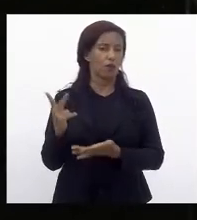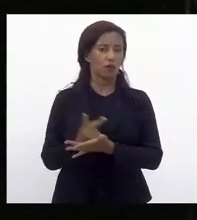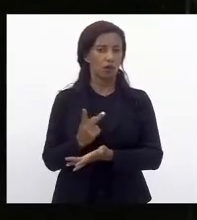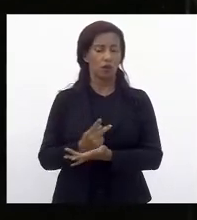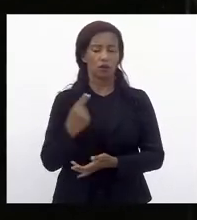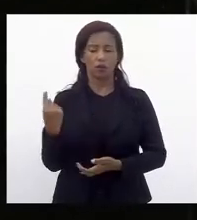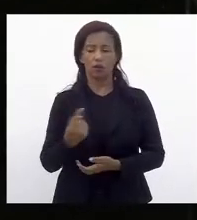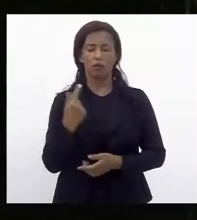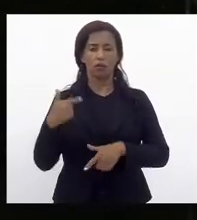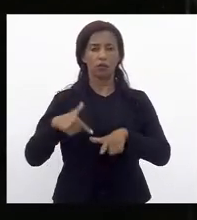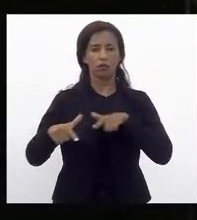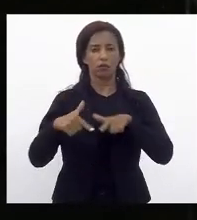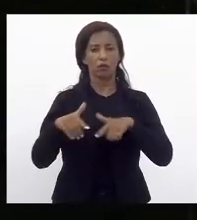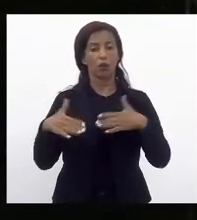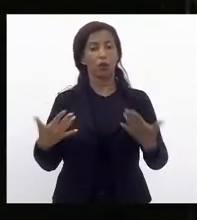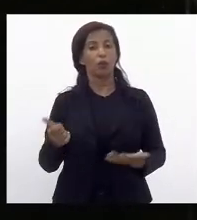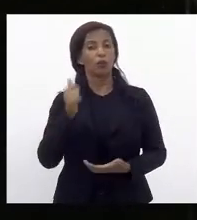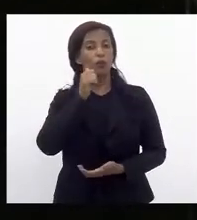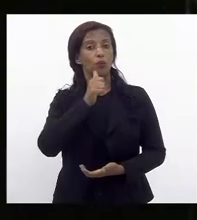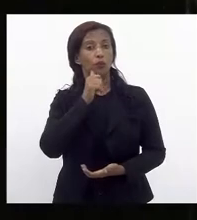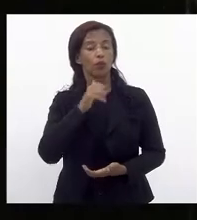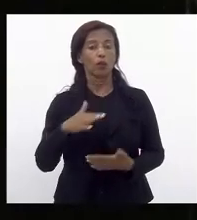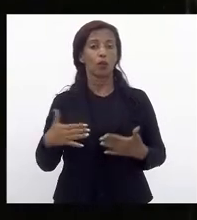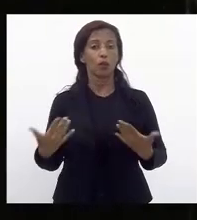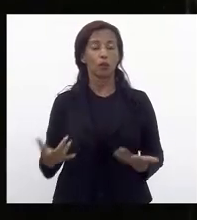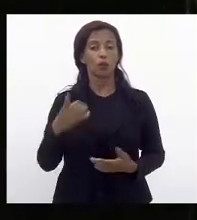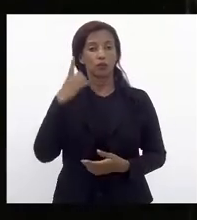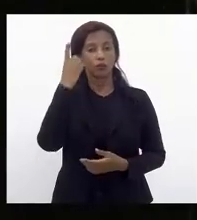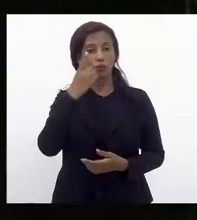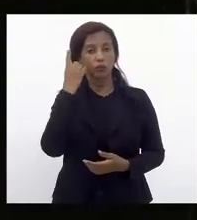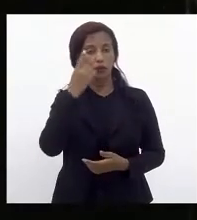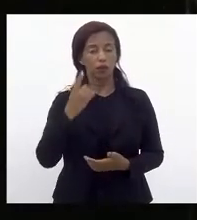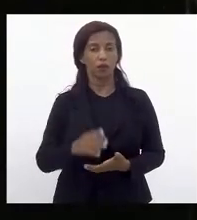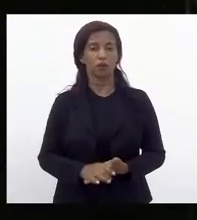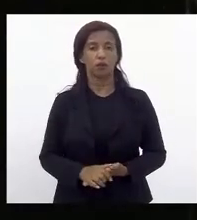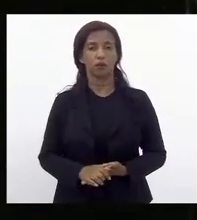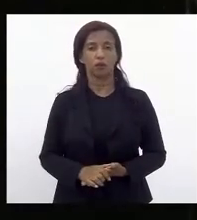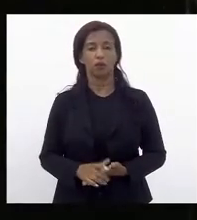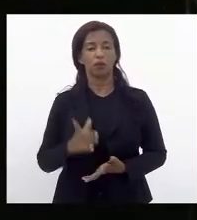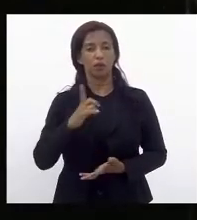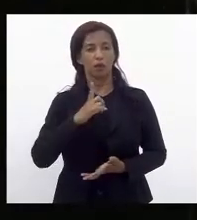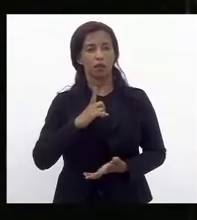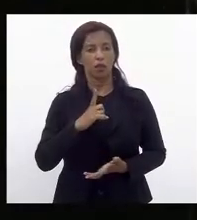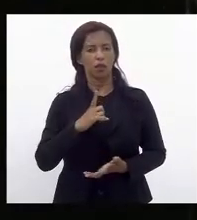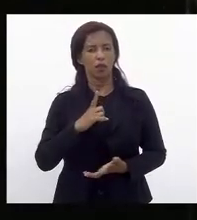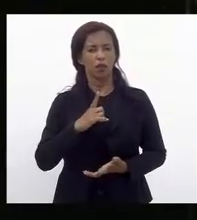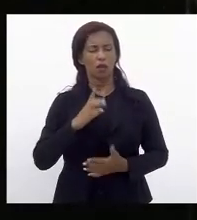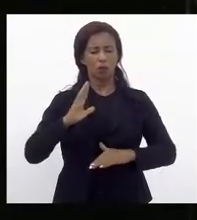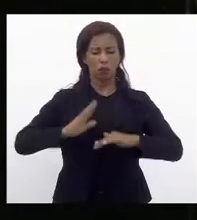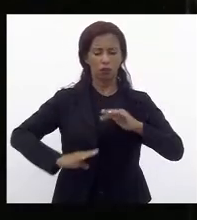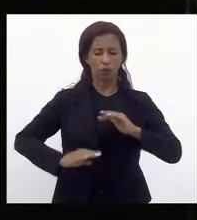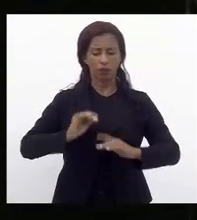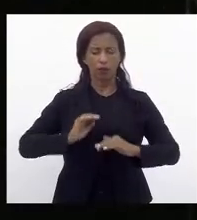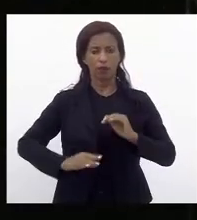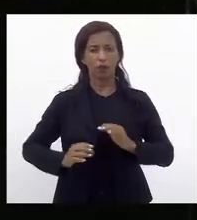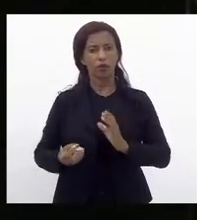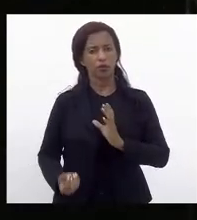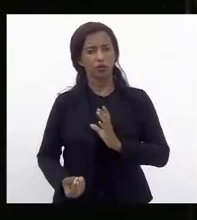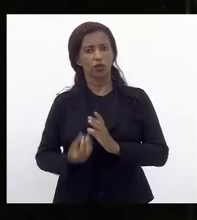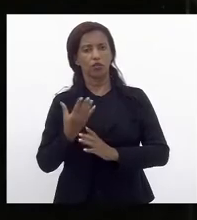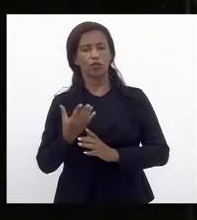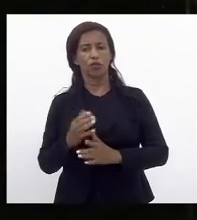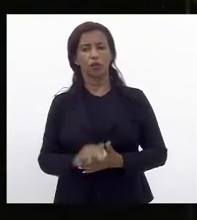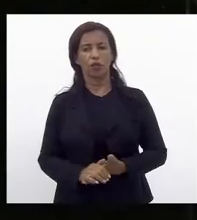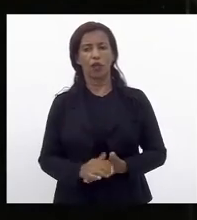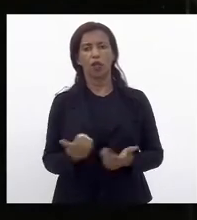com o nosso trabalho enquanto mulher, enquanto deputadas, né, que temos a competência de criar